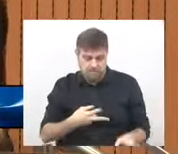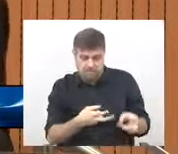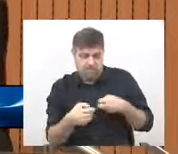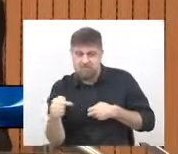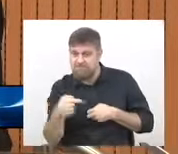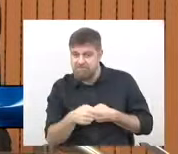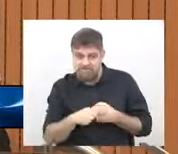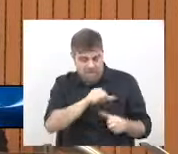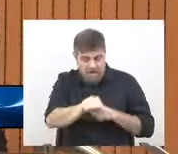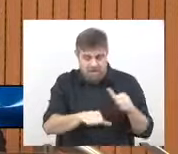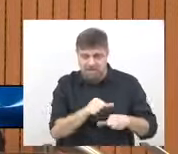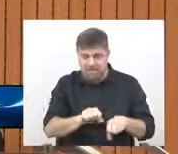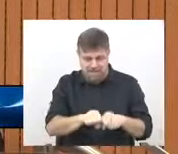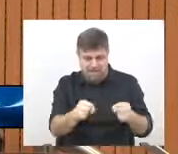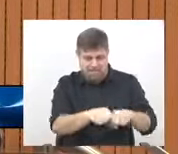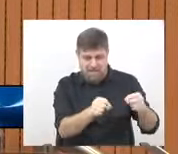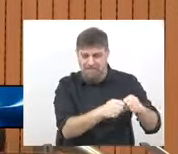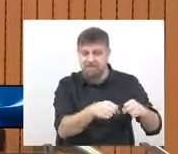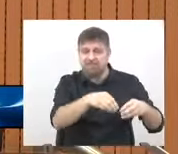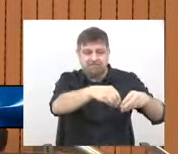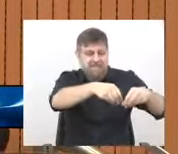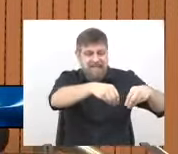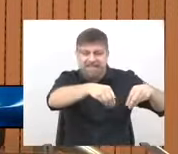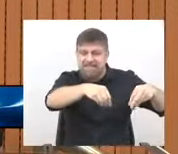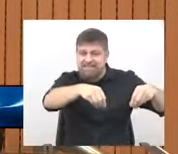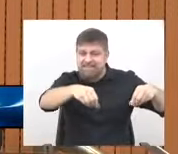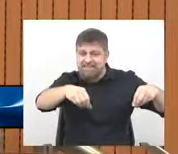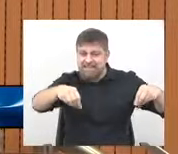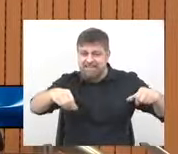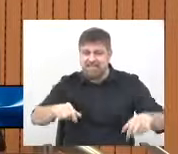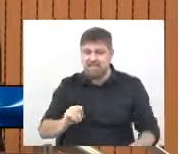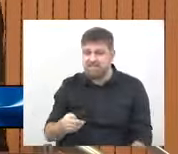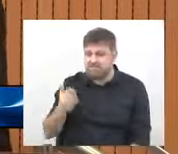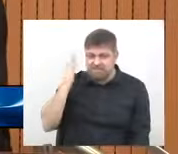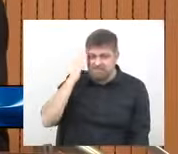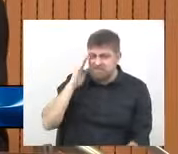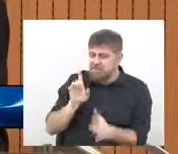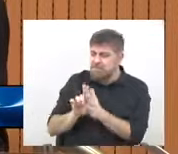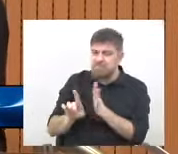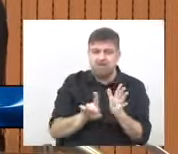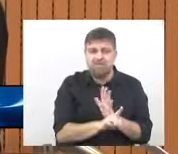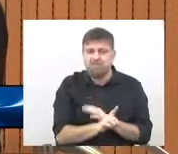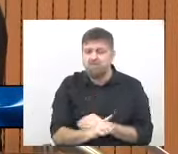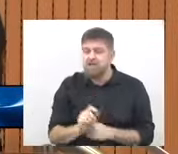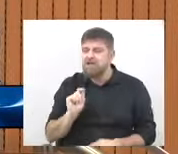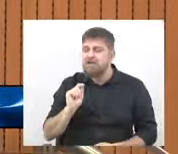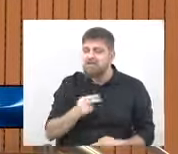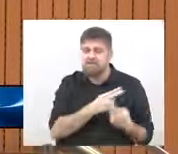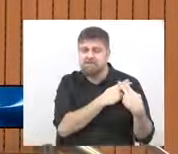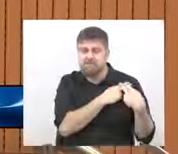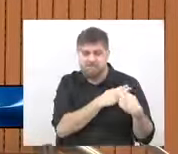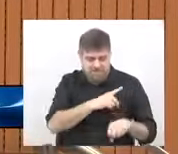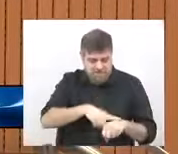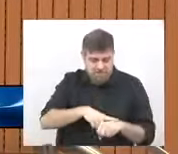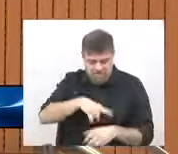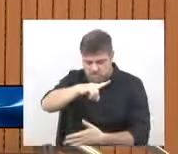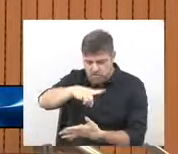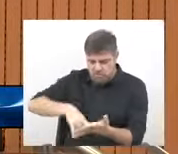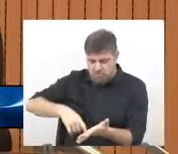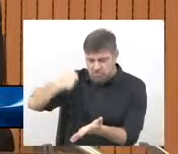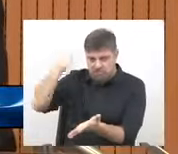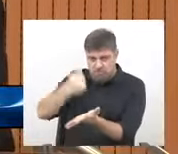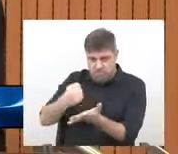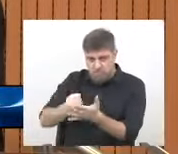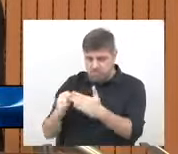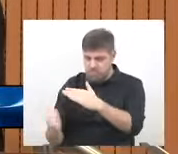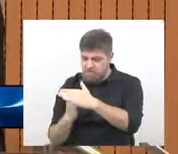chão. E não acha o pai da criança. Será que na hora que eles foram fazer essa licitação, será que isso